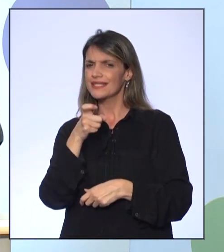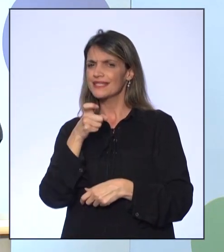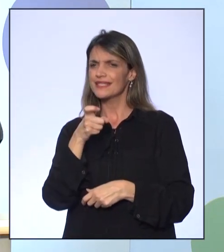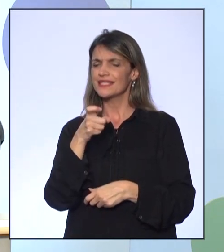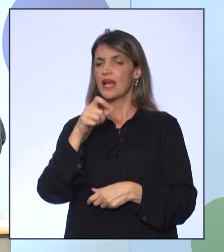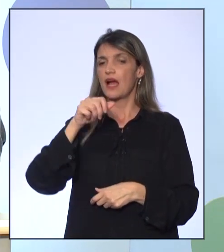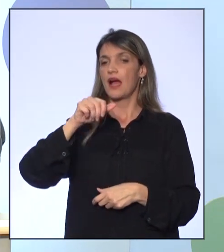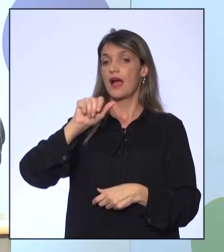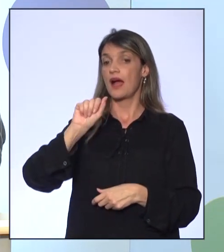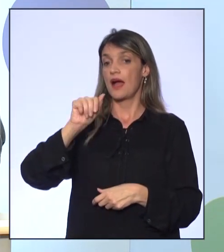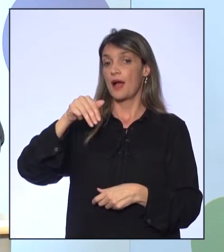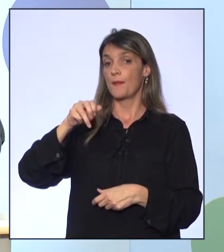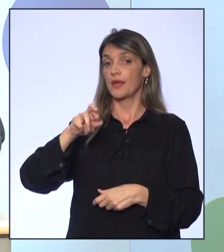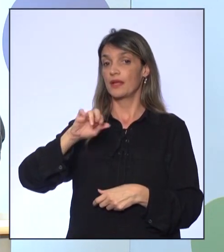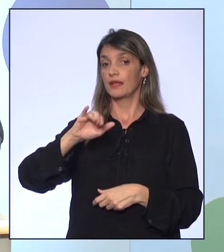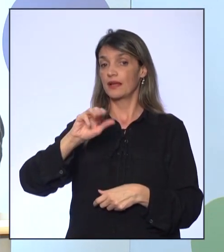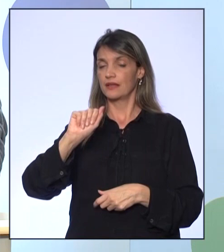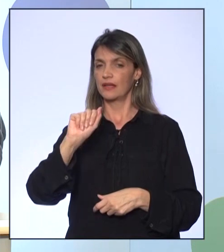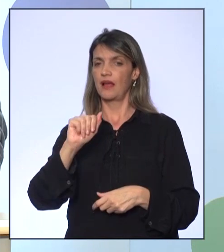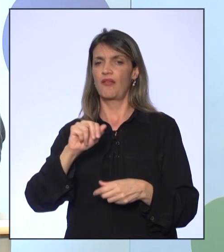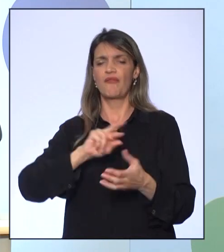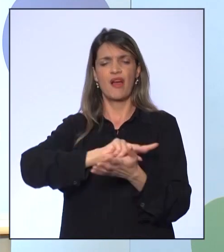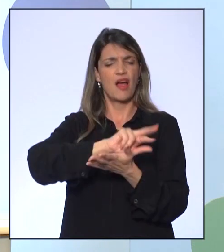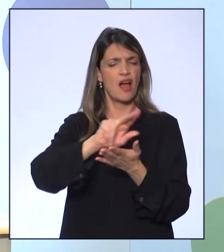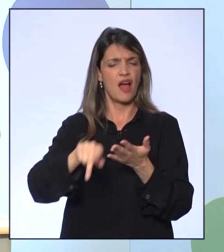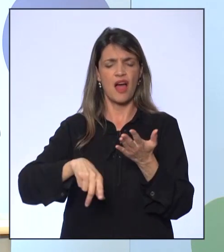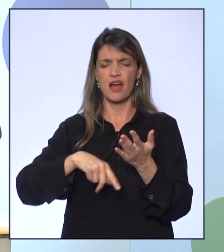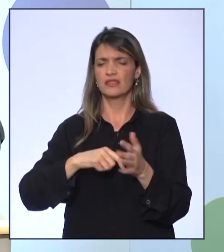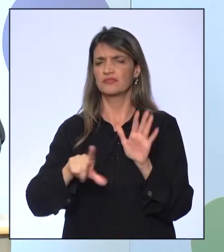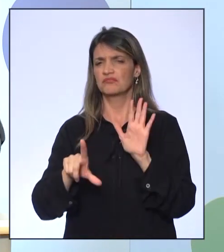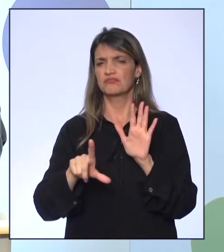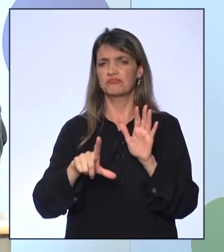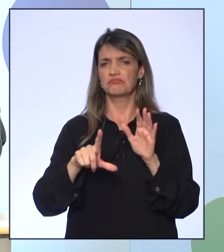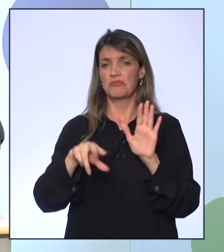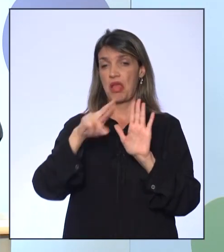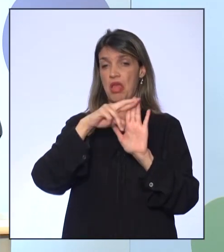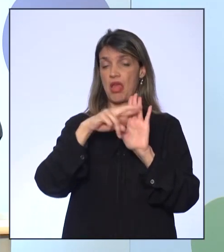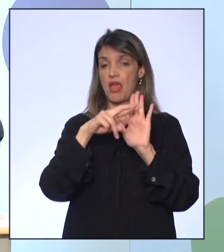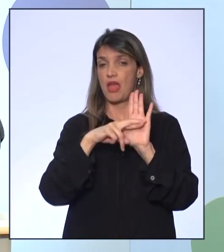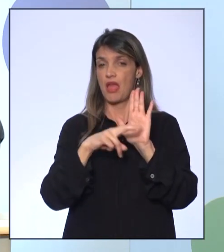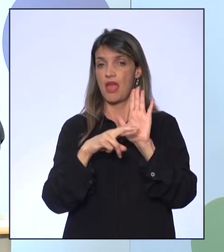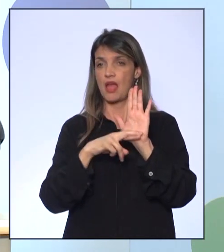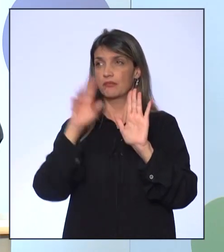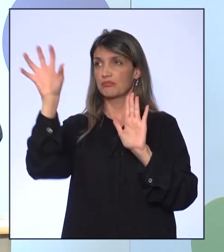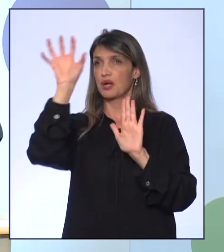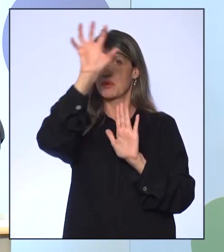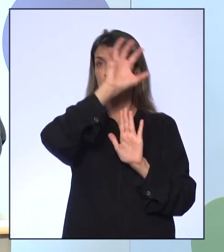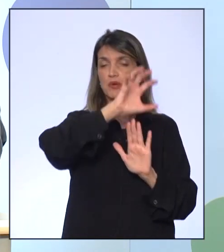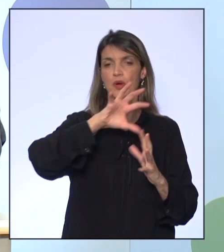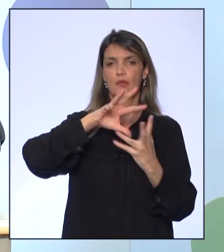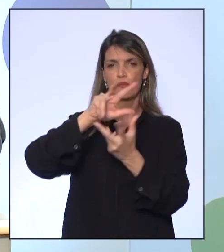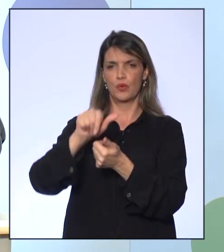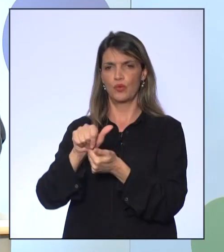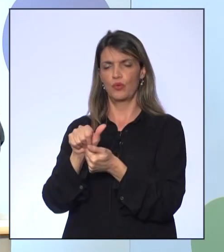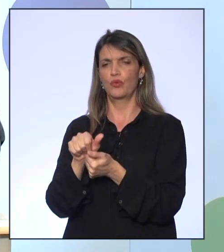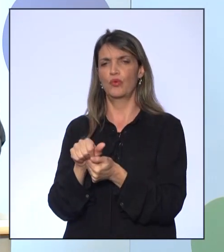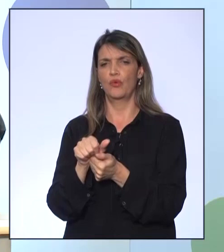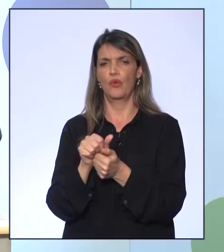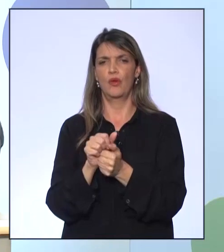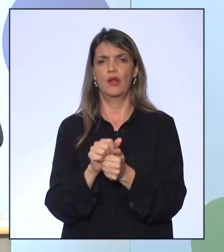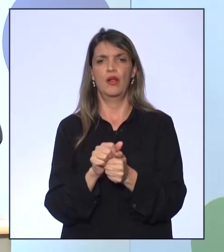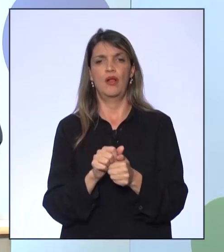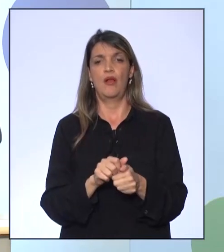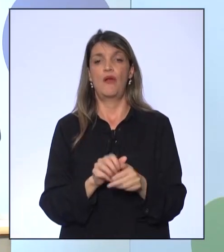hoje. Várias doutrinas foram implantadas pelos Estados Unidos, né, em todo o mundo. Né, nós tivemos aí a doutrina Monroe, como eu citei para